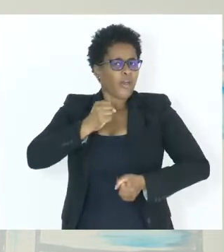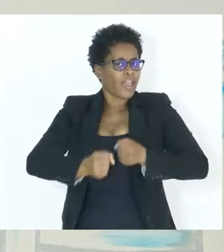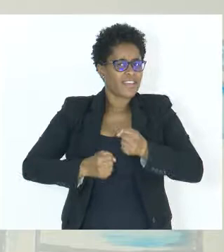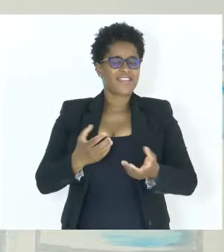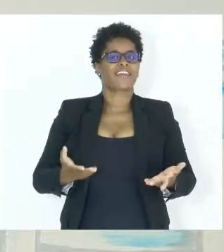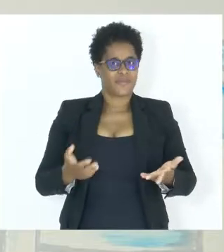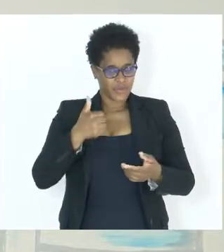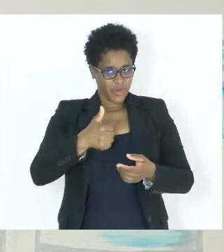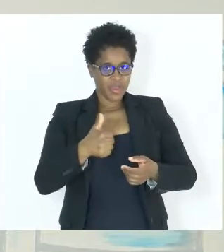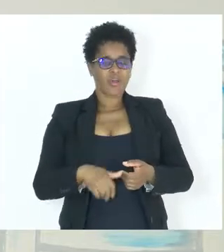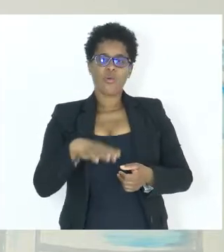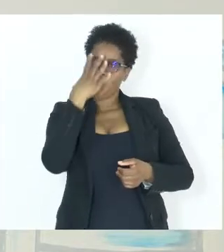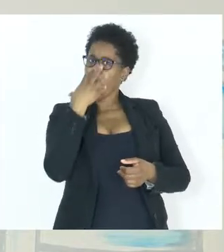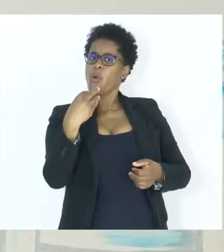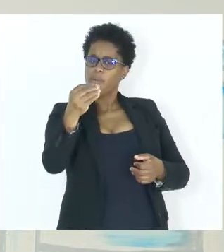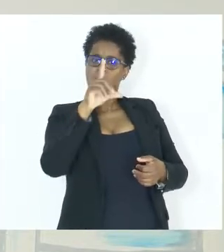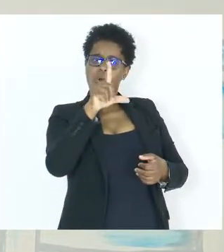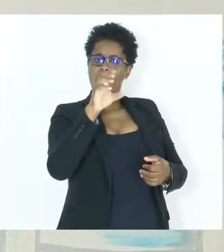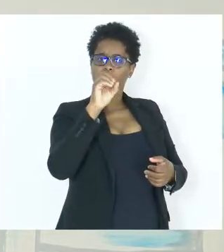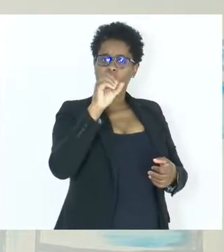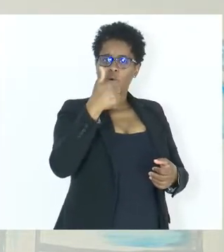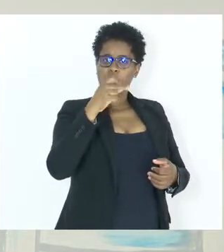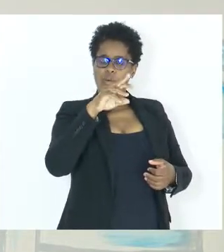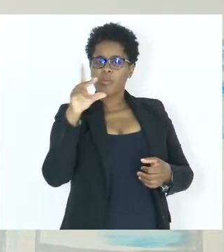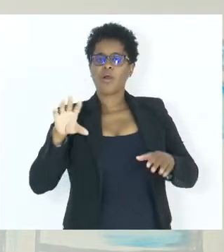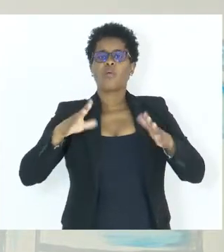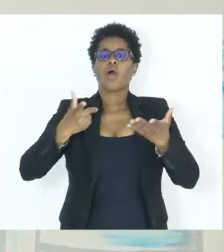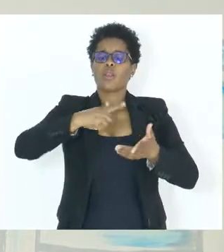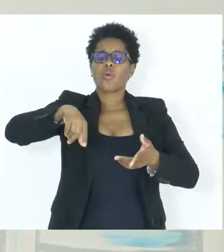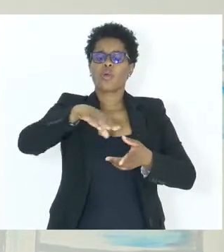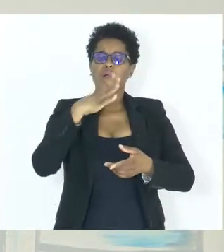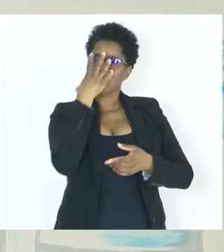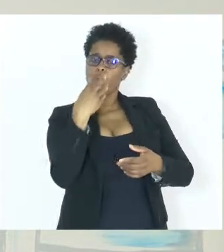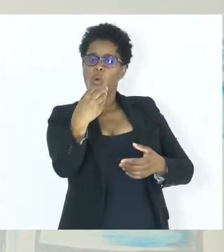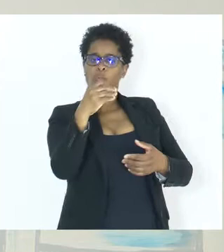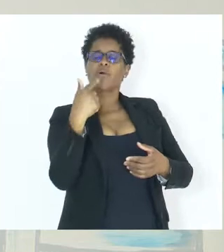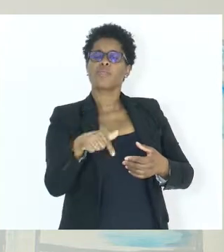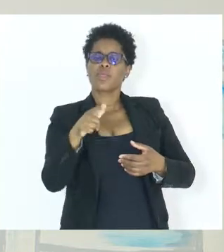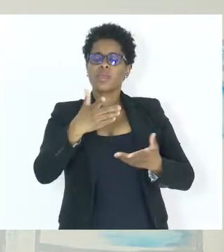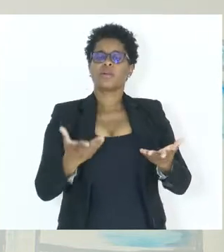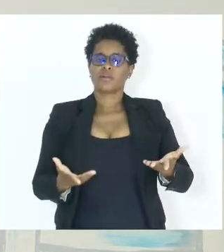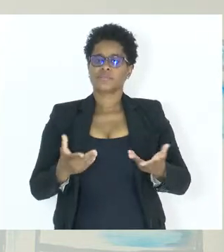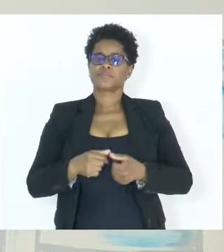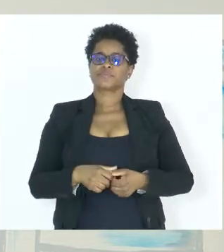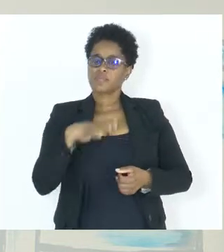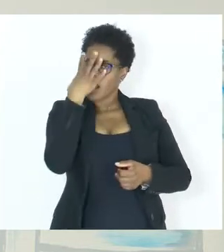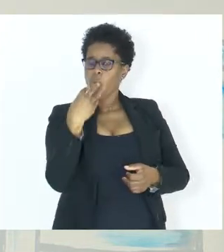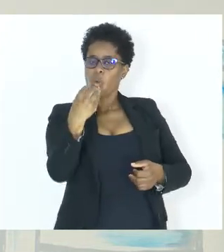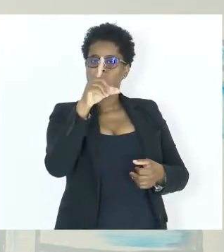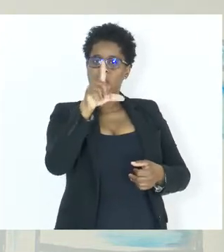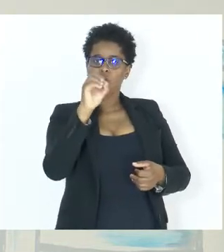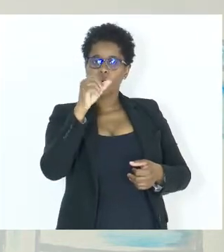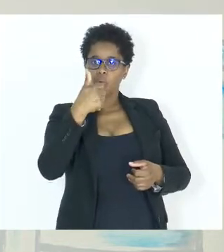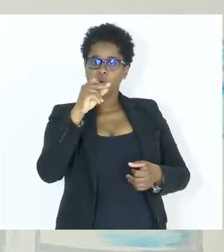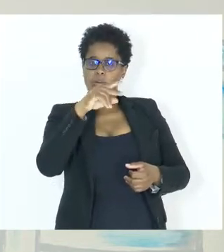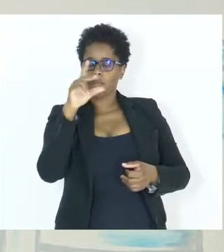muito bem. O lobão, qual é o lugar que o lobão ocupava? O lobão ocupava